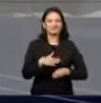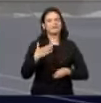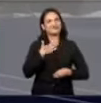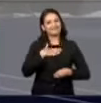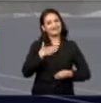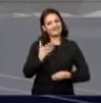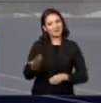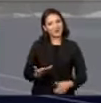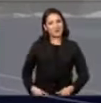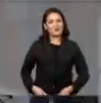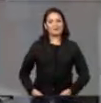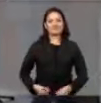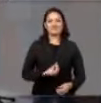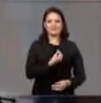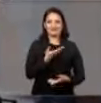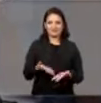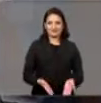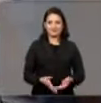nesta tarde.